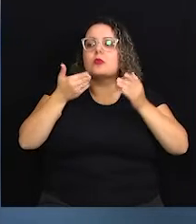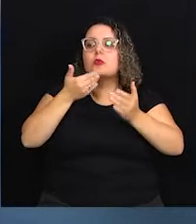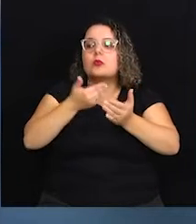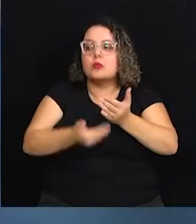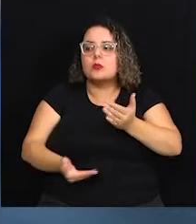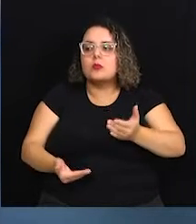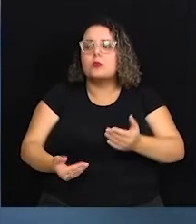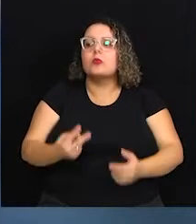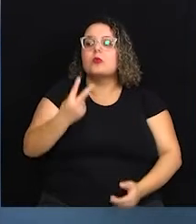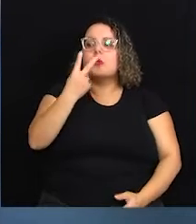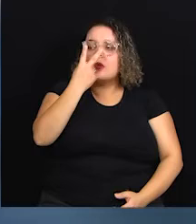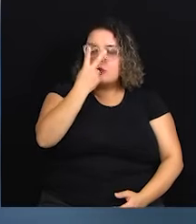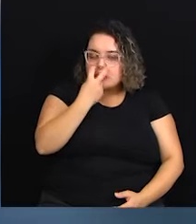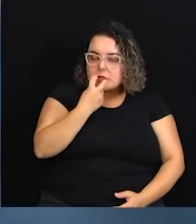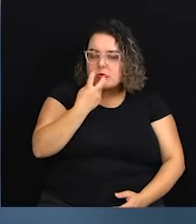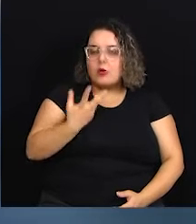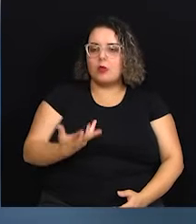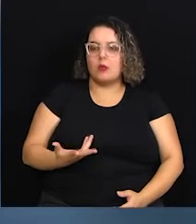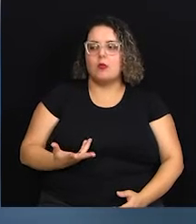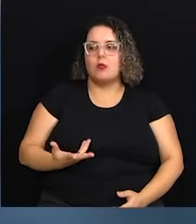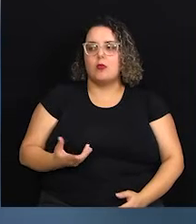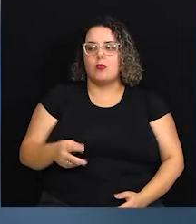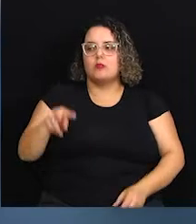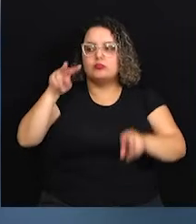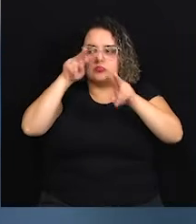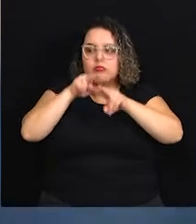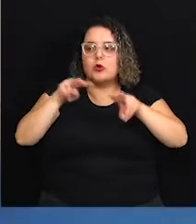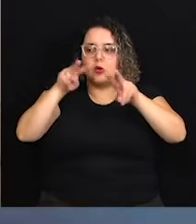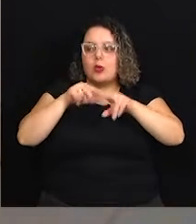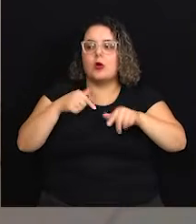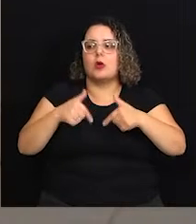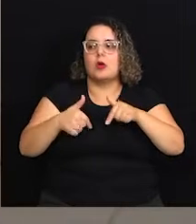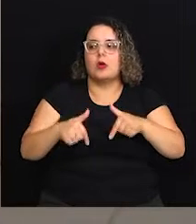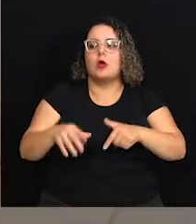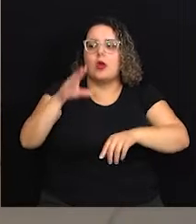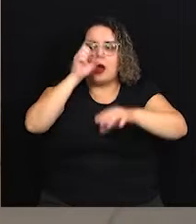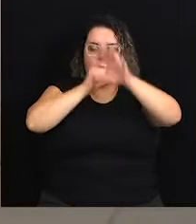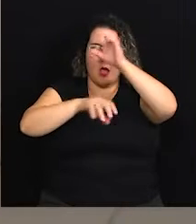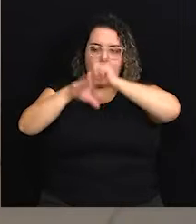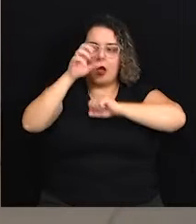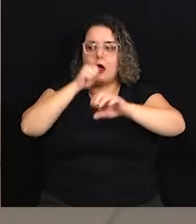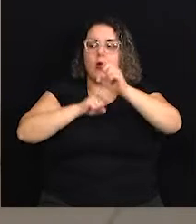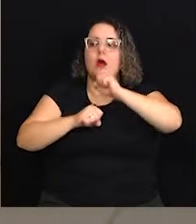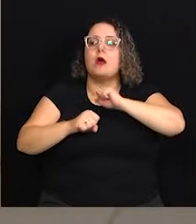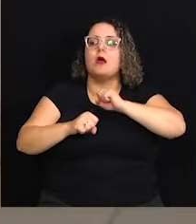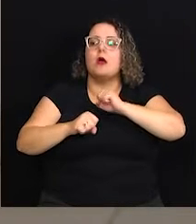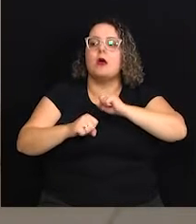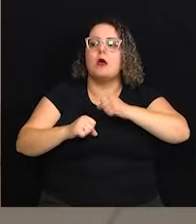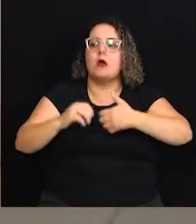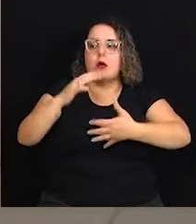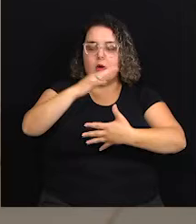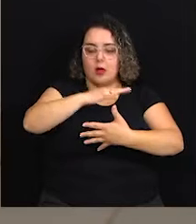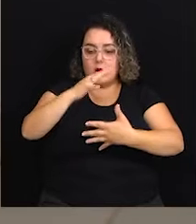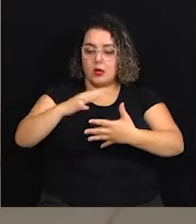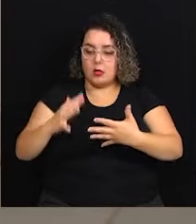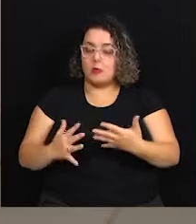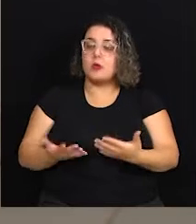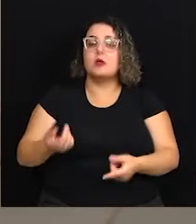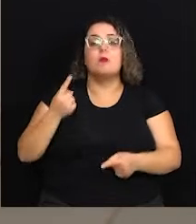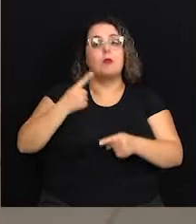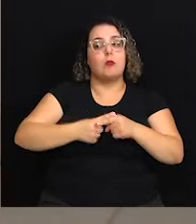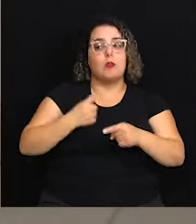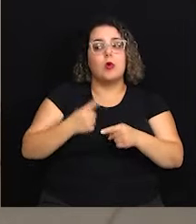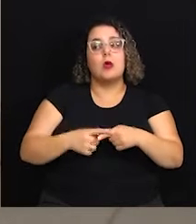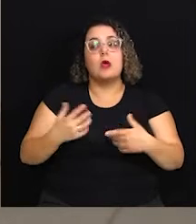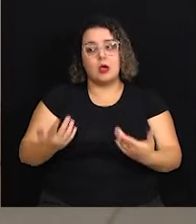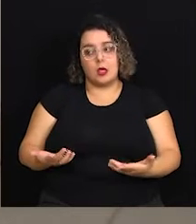e agora eu perdi a visão. Então, isso é um trabalho que eu tinha que aprender, minhas libras, porque um dia